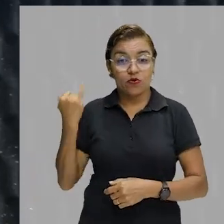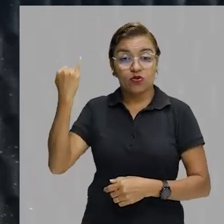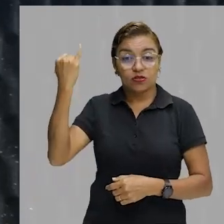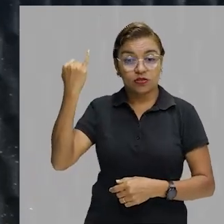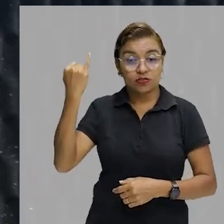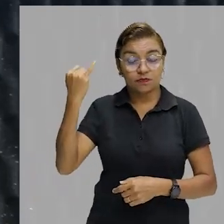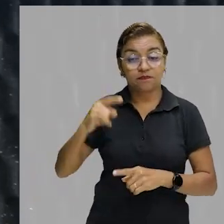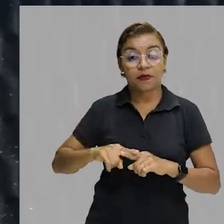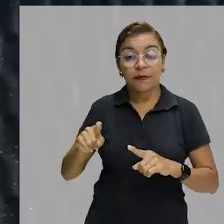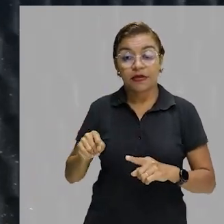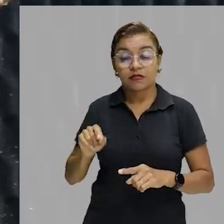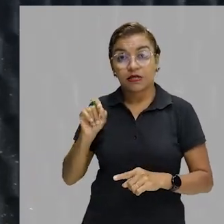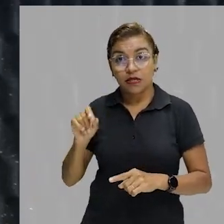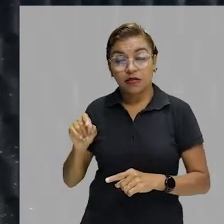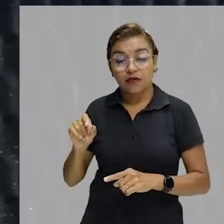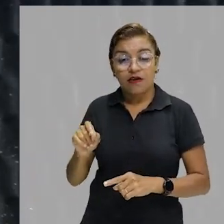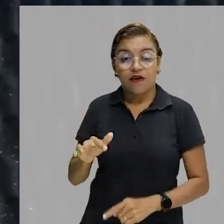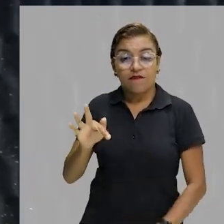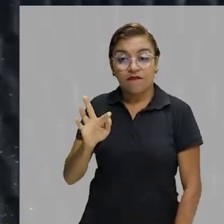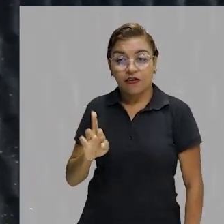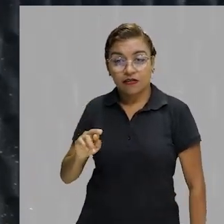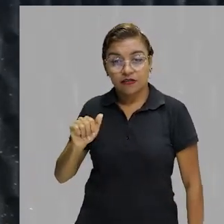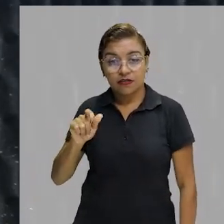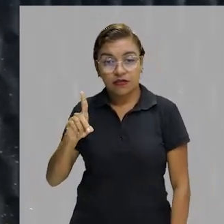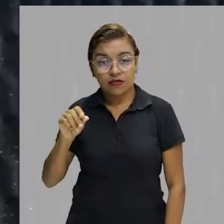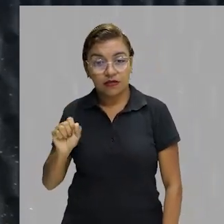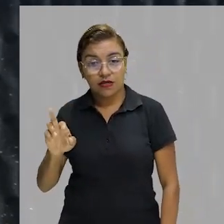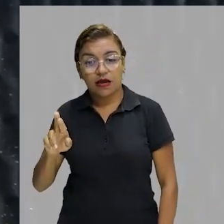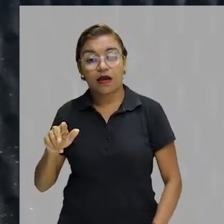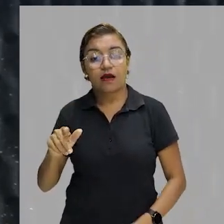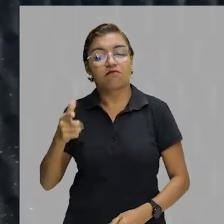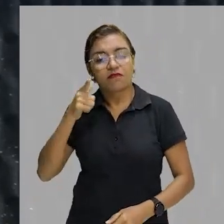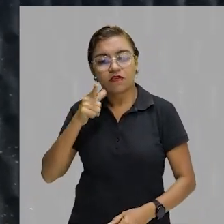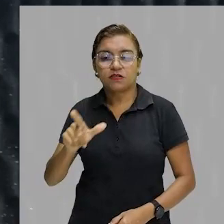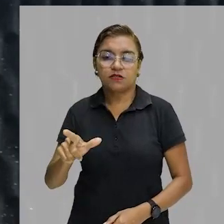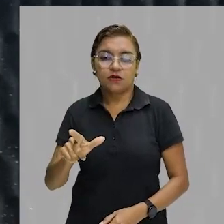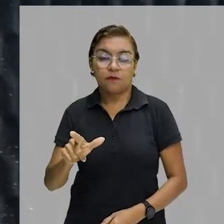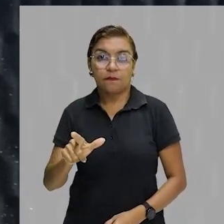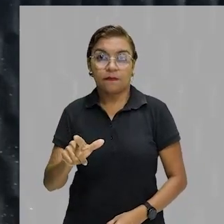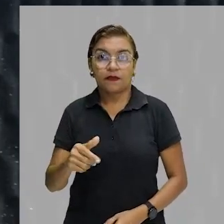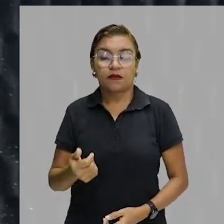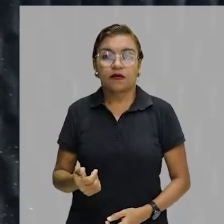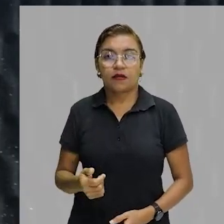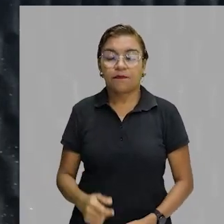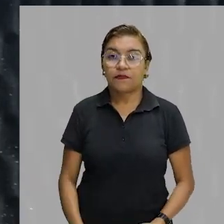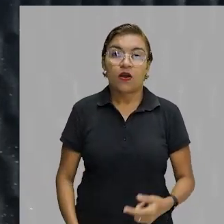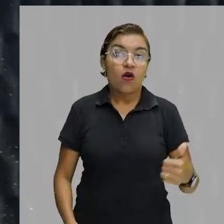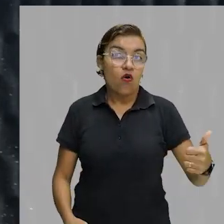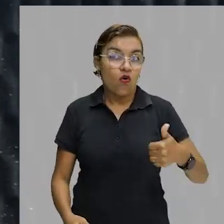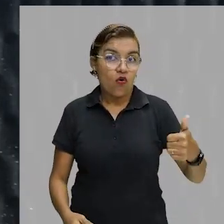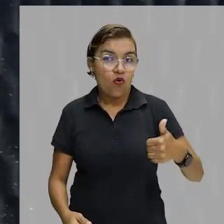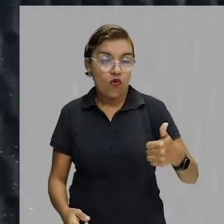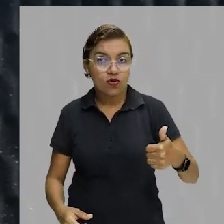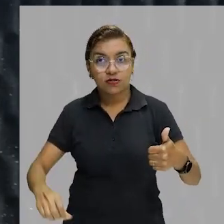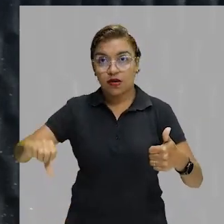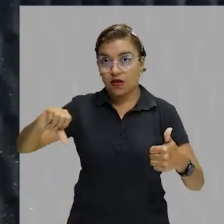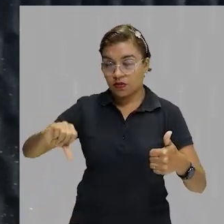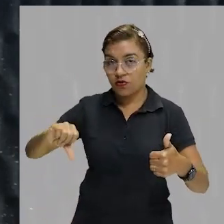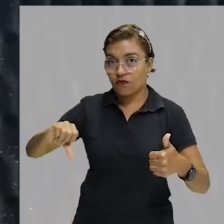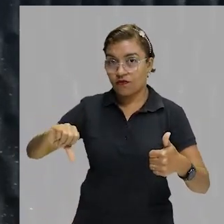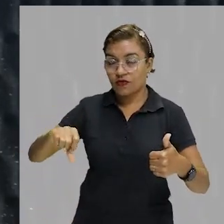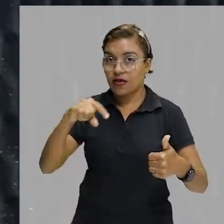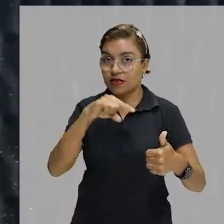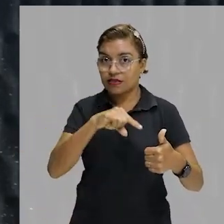Federer acabou que vencendo. Ele fez o 11º ponto. 11-9, colocou a diferença de 2,